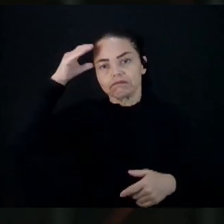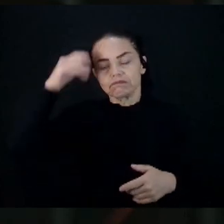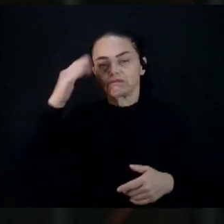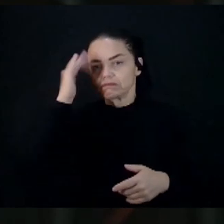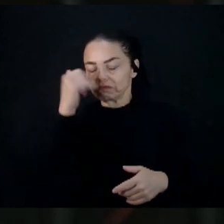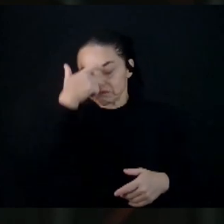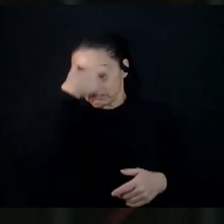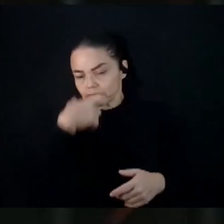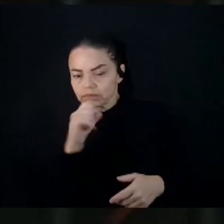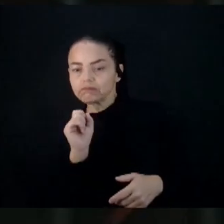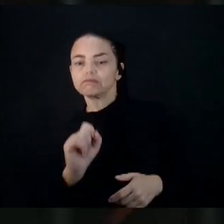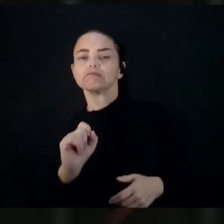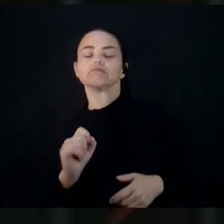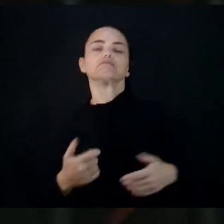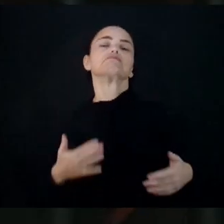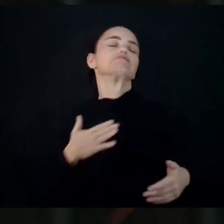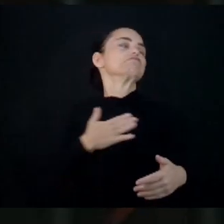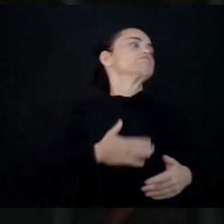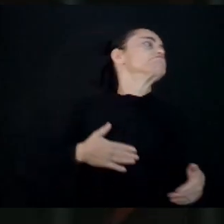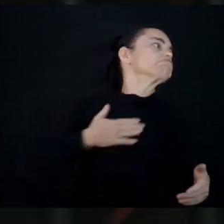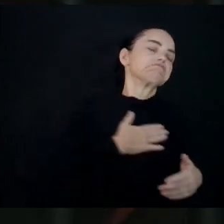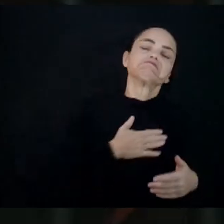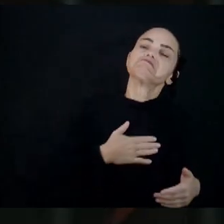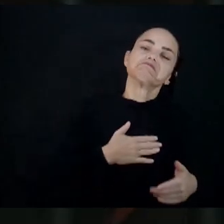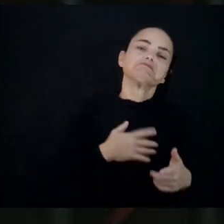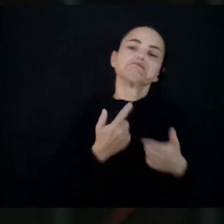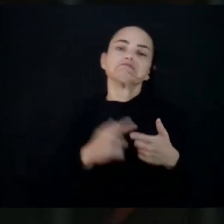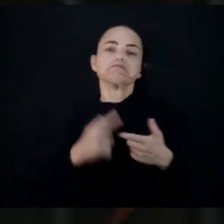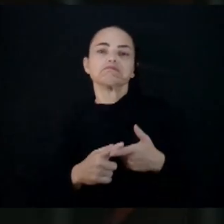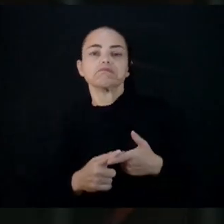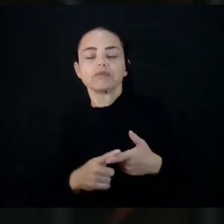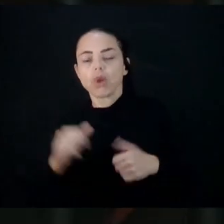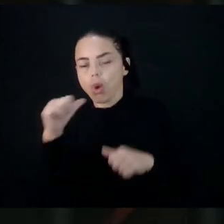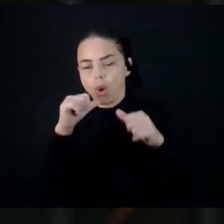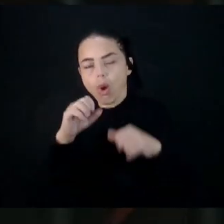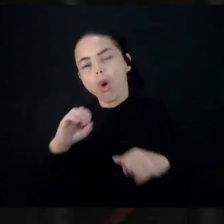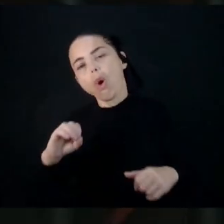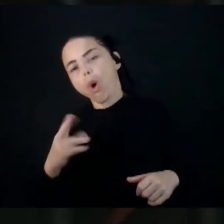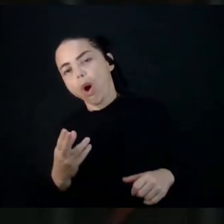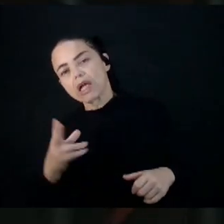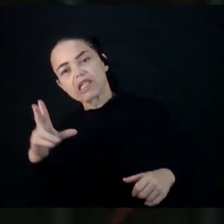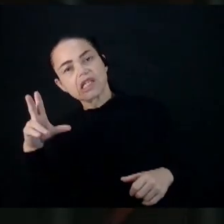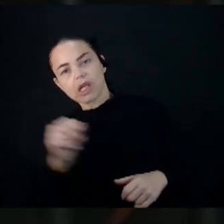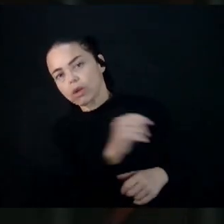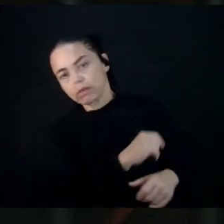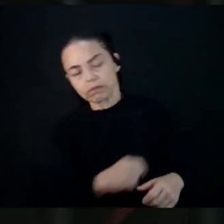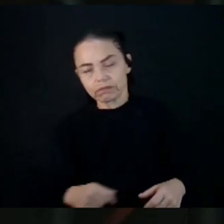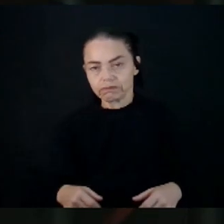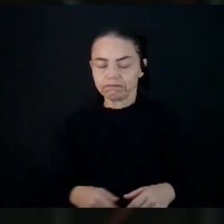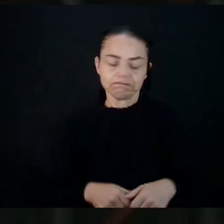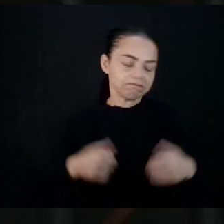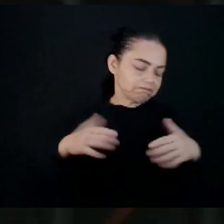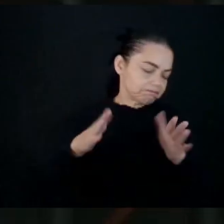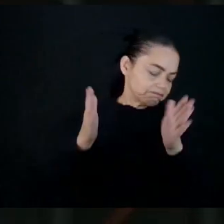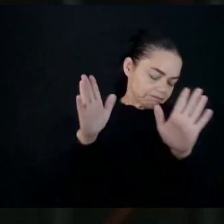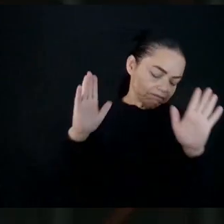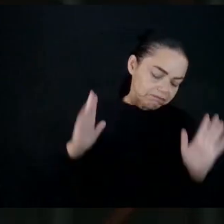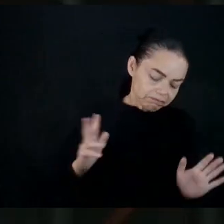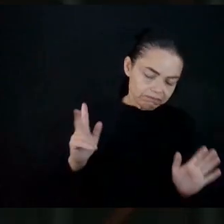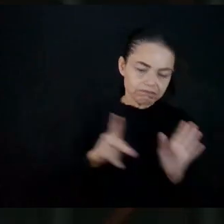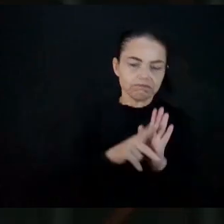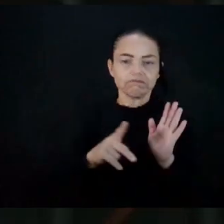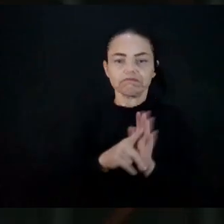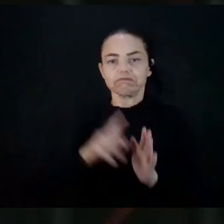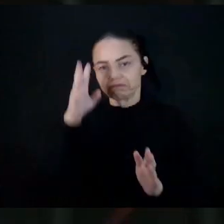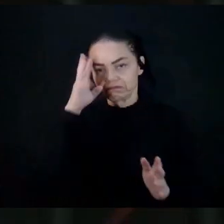é. Se a pessoa gosta de você, ela vai gostar de você se você beber ou não beber. E aí vai de você tomar aí a decisão,